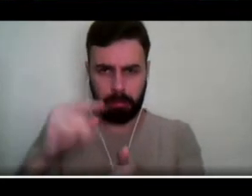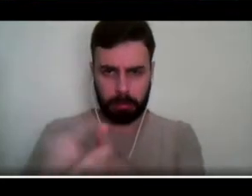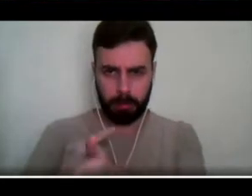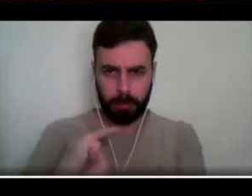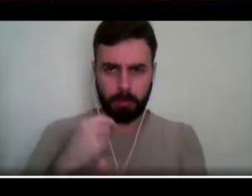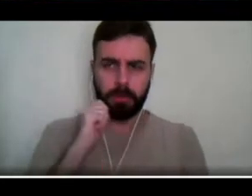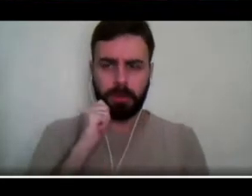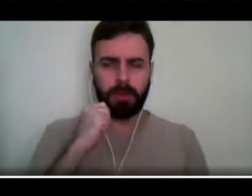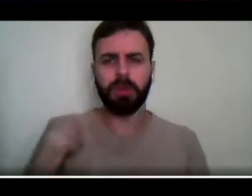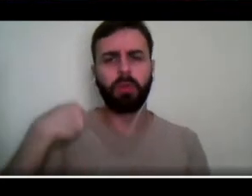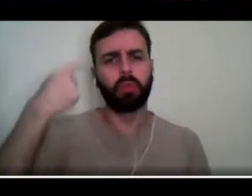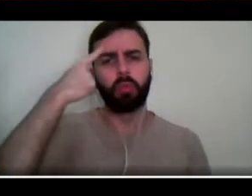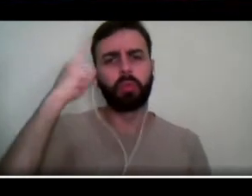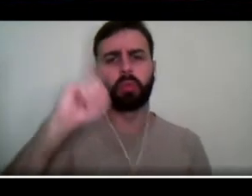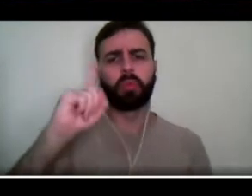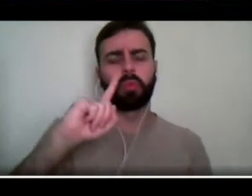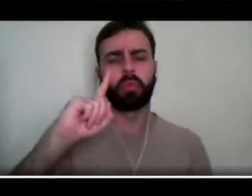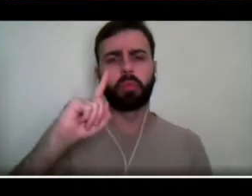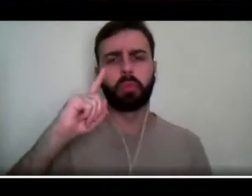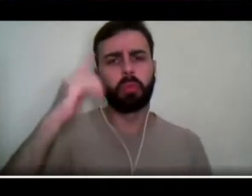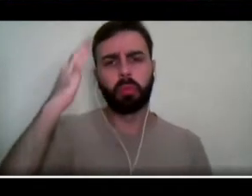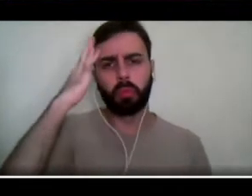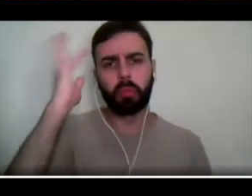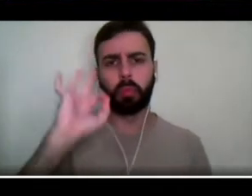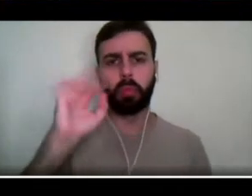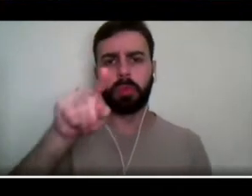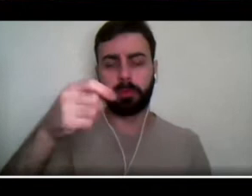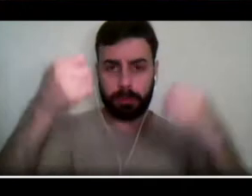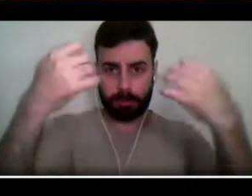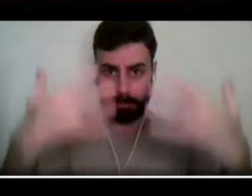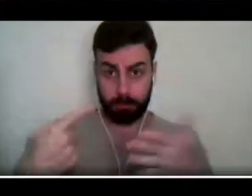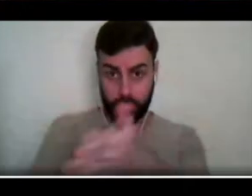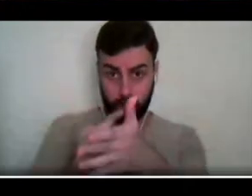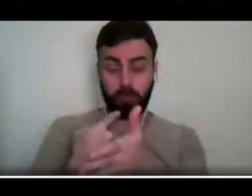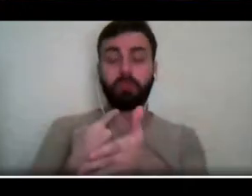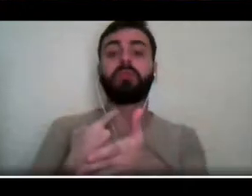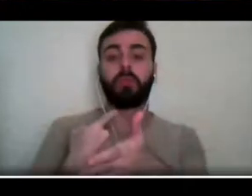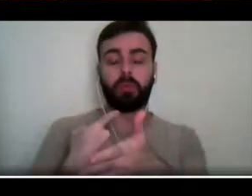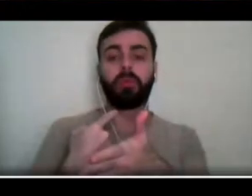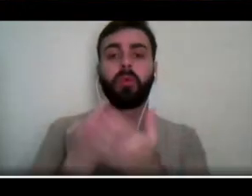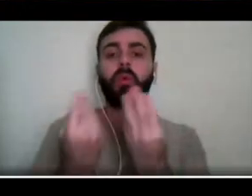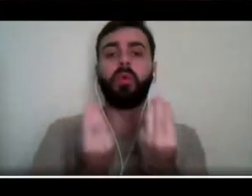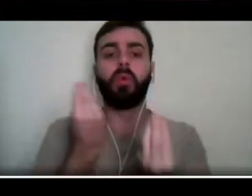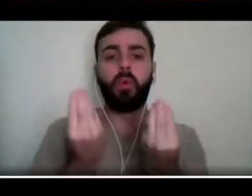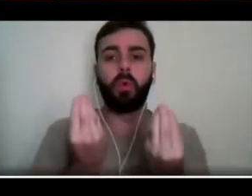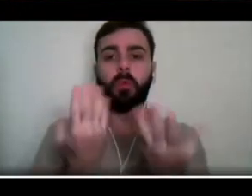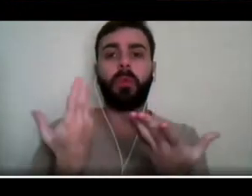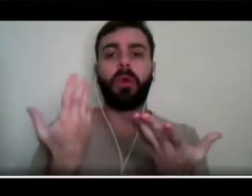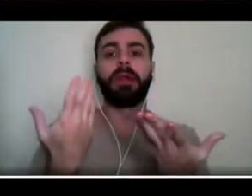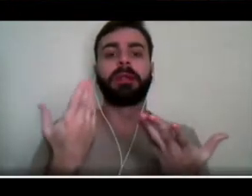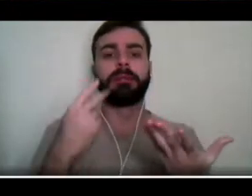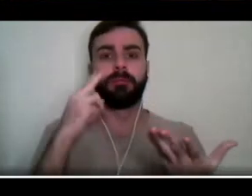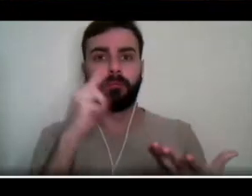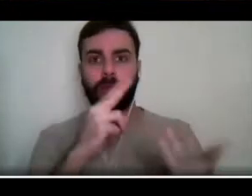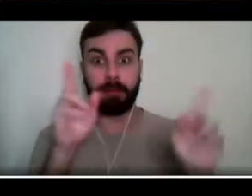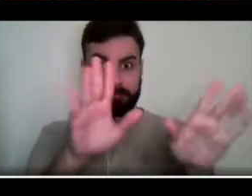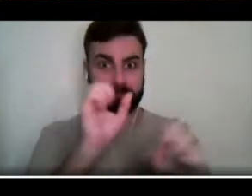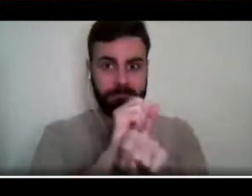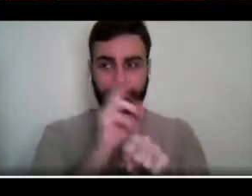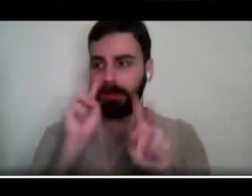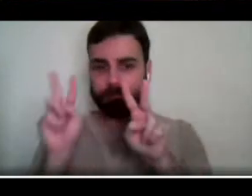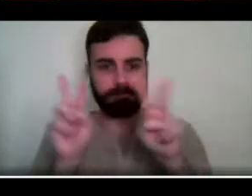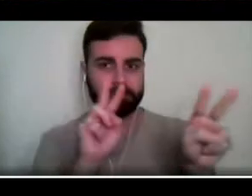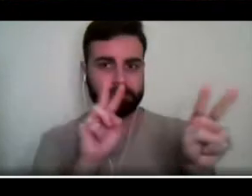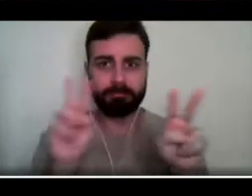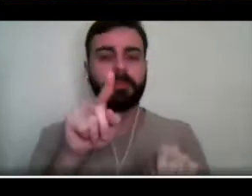Metros por segundo, você está falando... Aí agora eu vou ter que olhar aqui e lá, peraí. Você está falando de quê, Ana? Você está